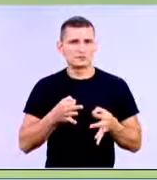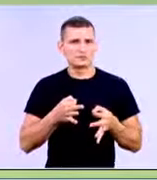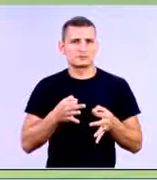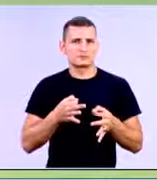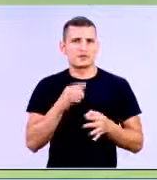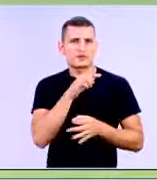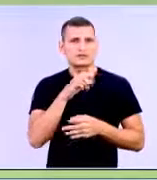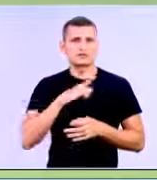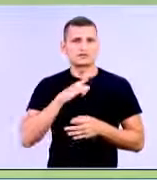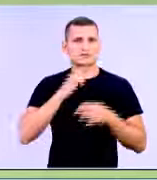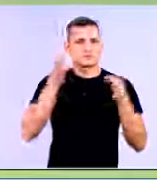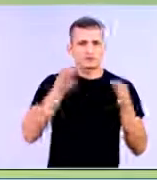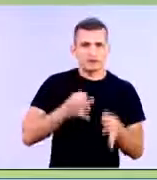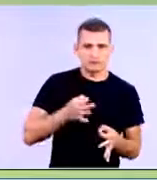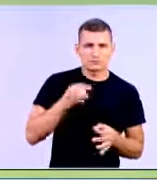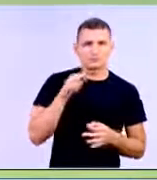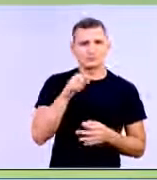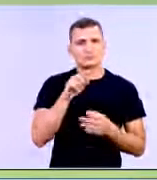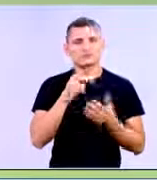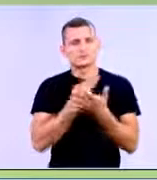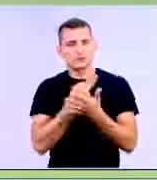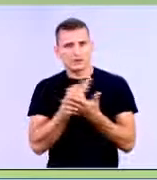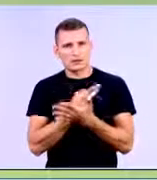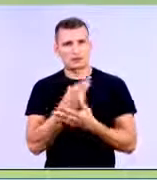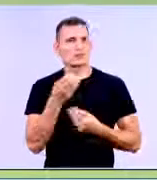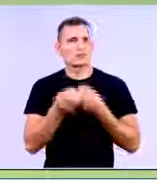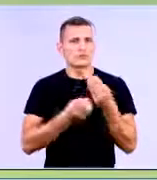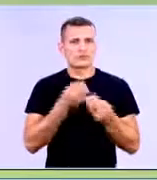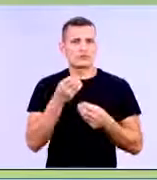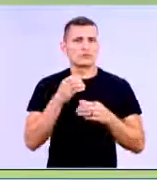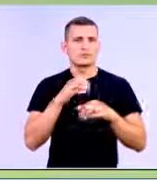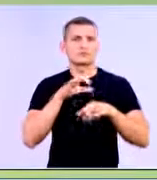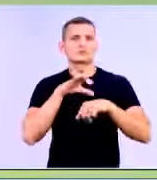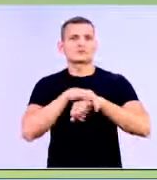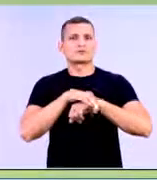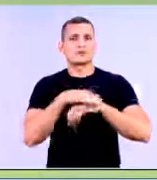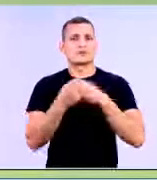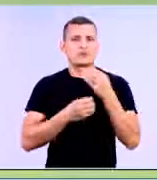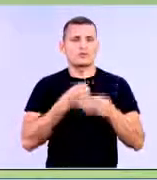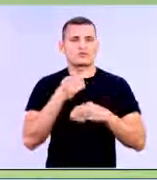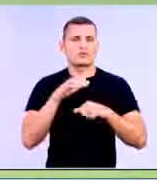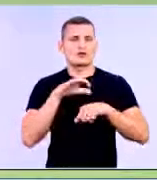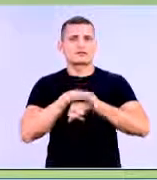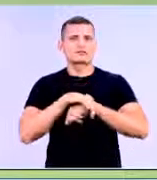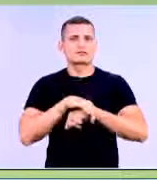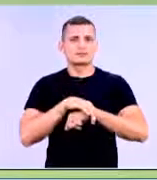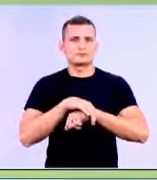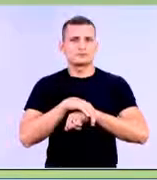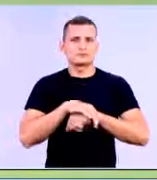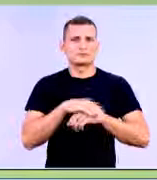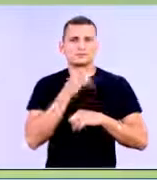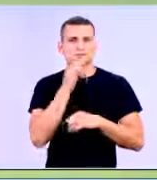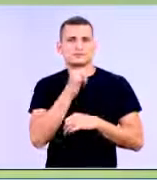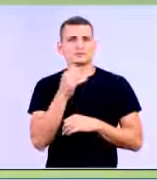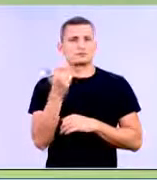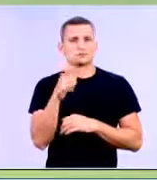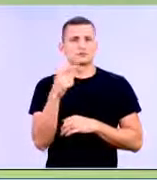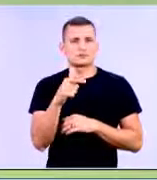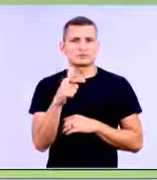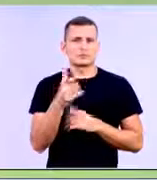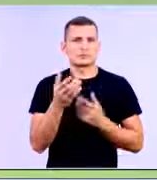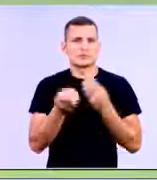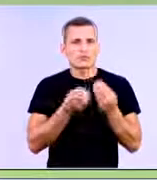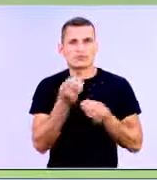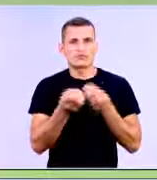aquilo está certo, de que aquilo está errado. E como assegurar, como garantir isso, se não tínhamos